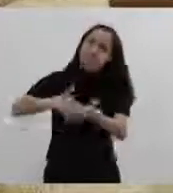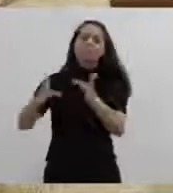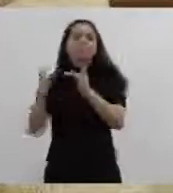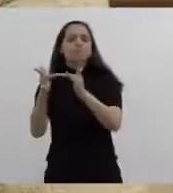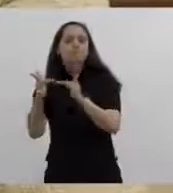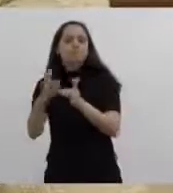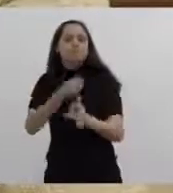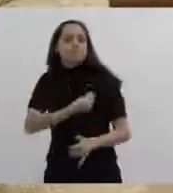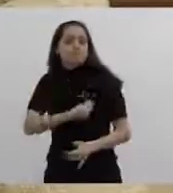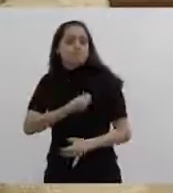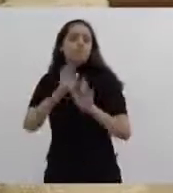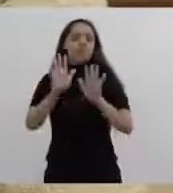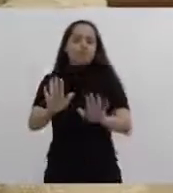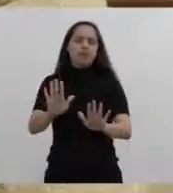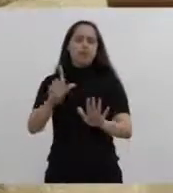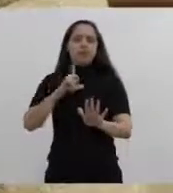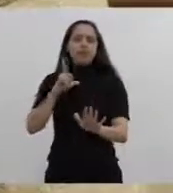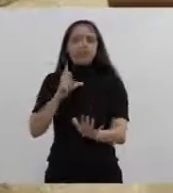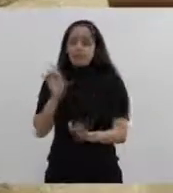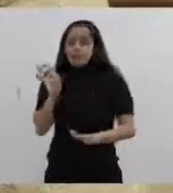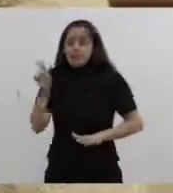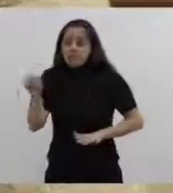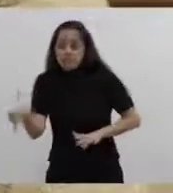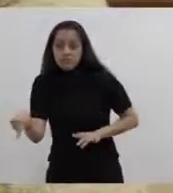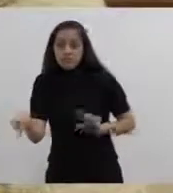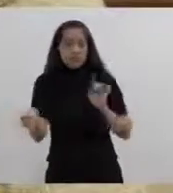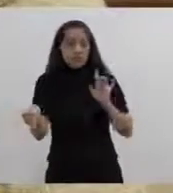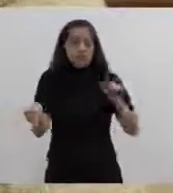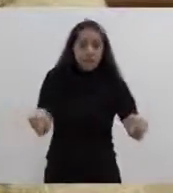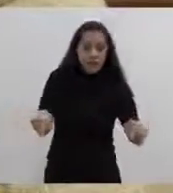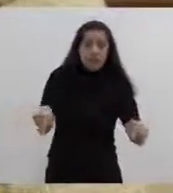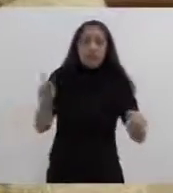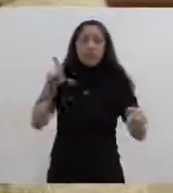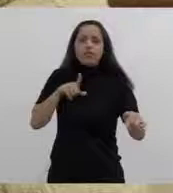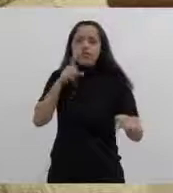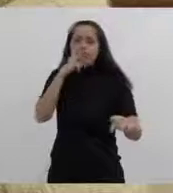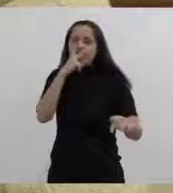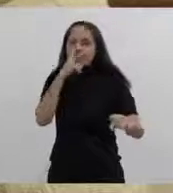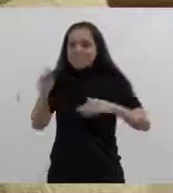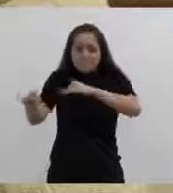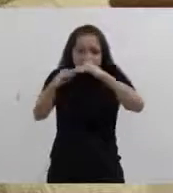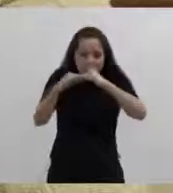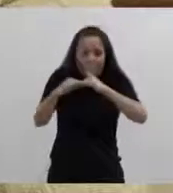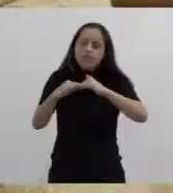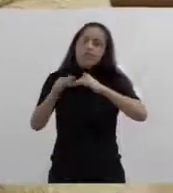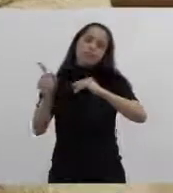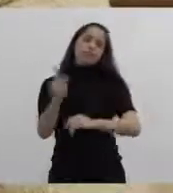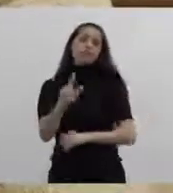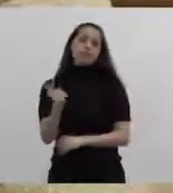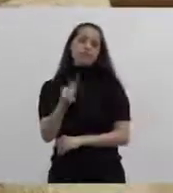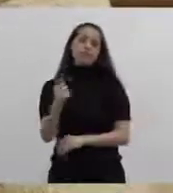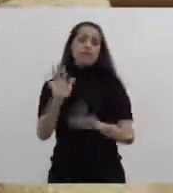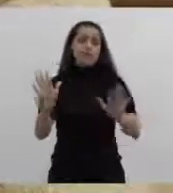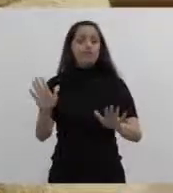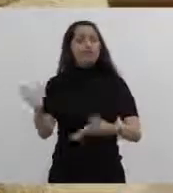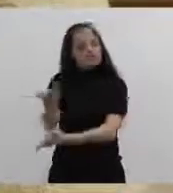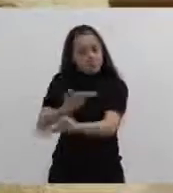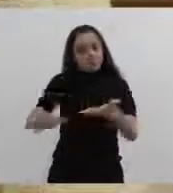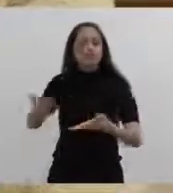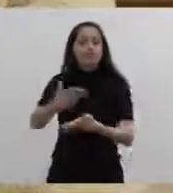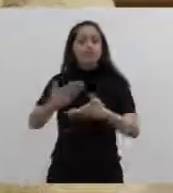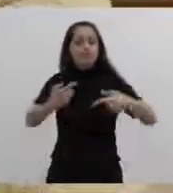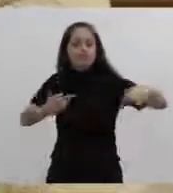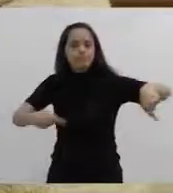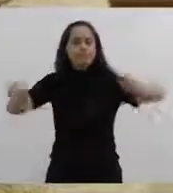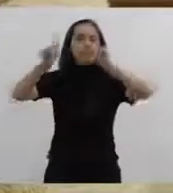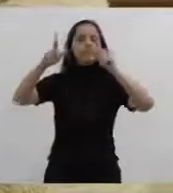se desenvolver, de aprender, de compartilhar, de conviver sem existir, particularmente, um olhar homogêneo em relação ao